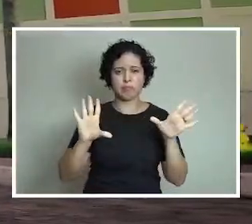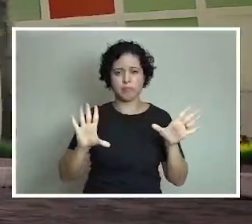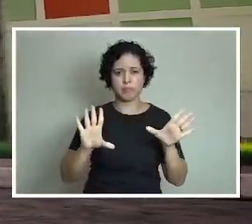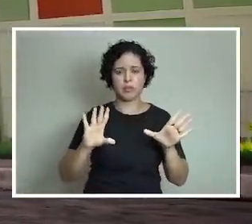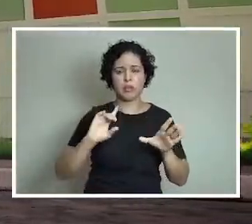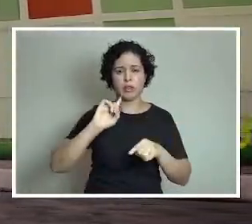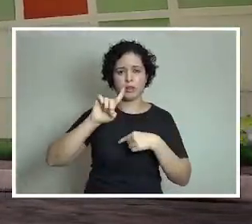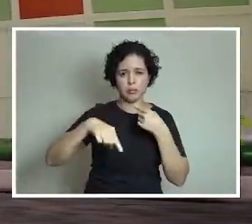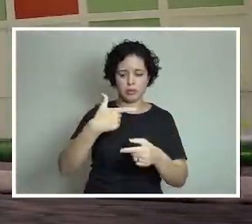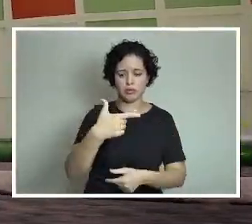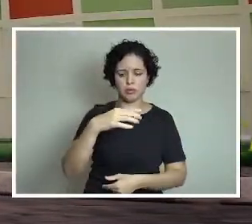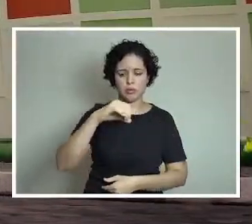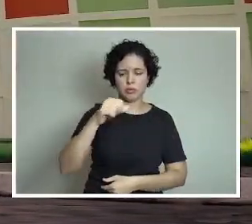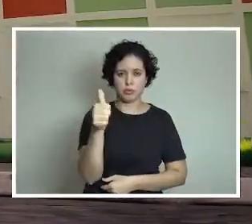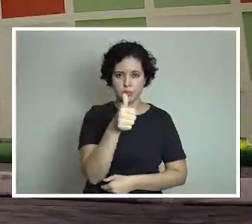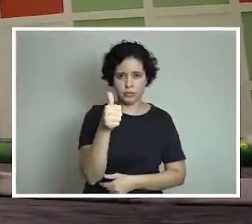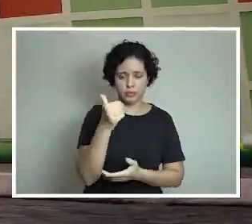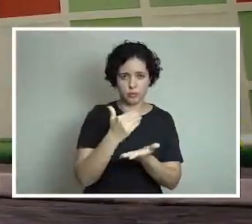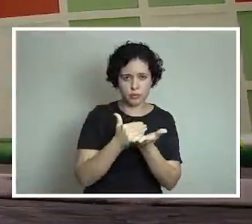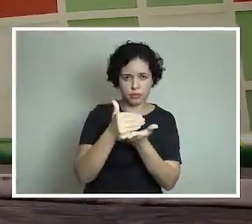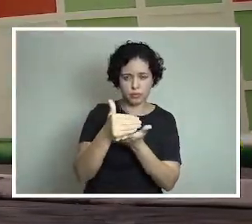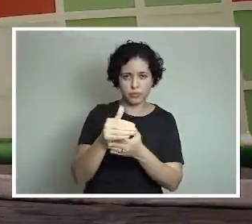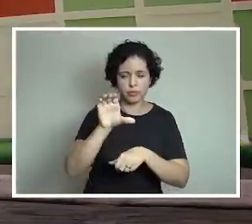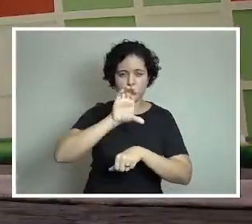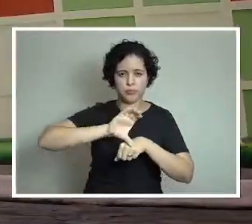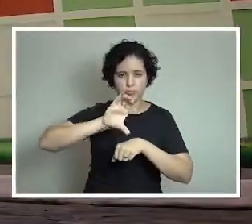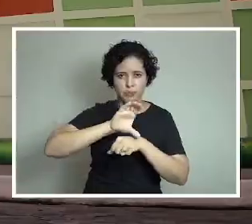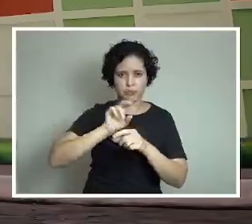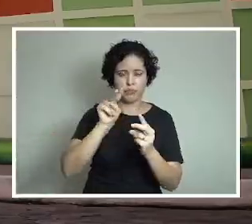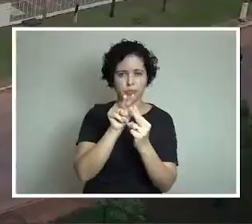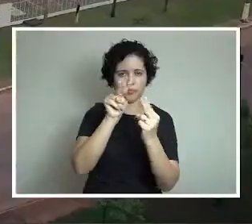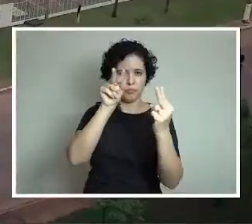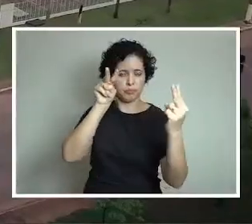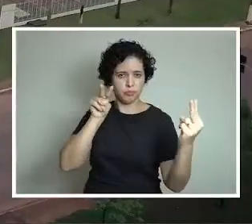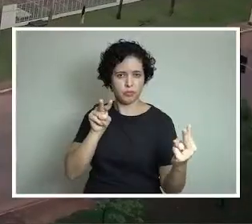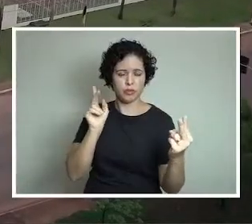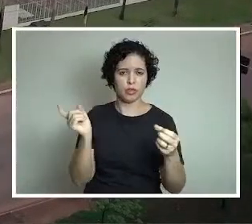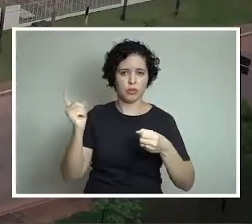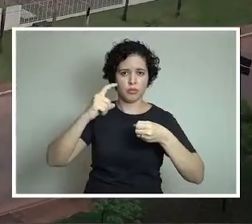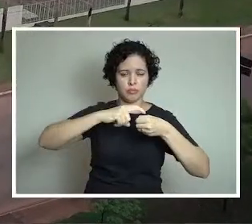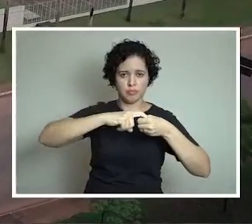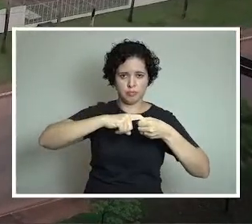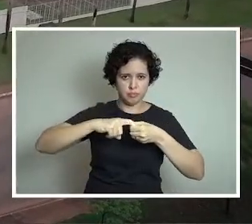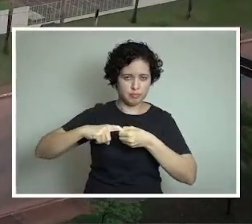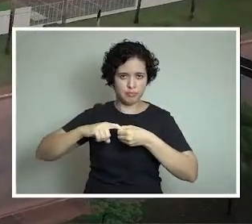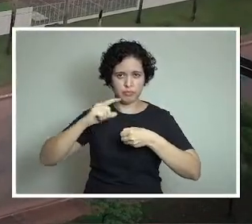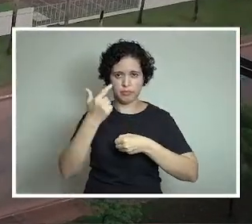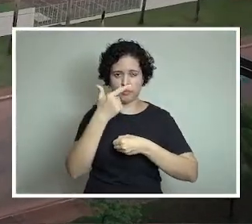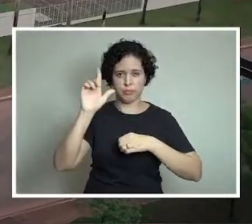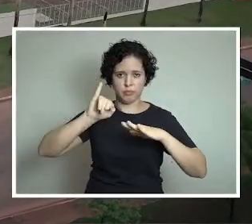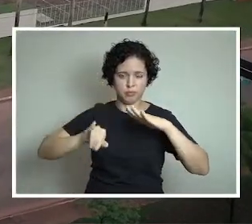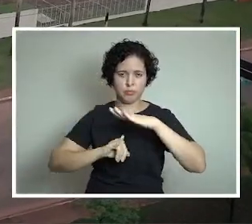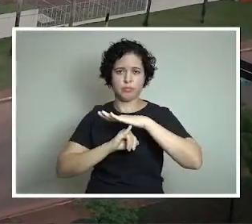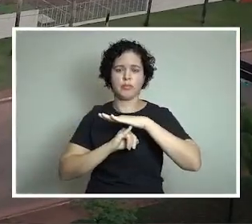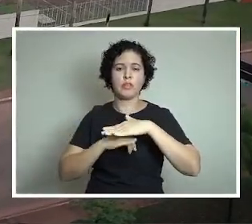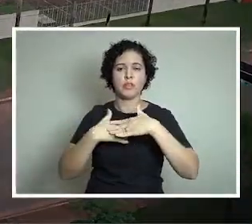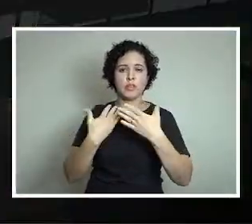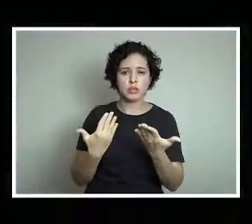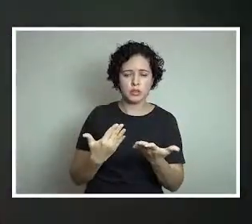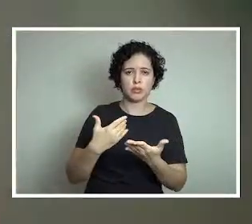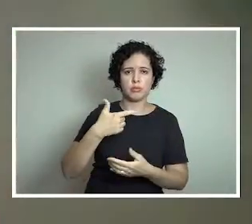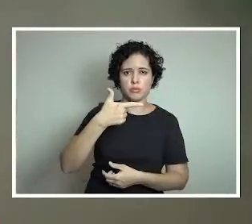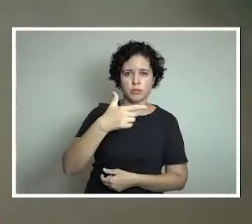em 2011 nós iniciamos com os cursos EAD em parceria com o IFPR. A partir